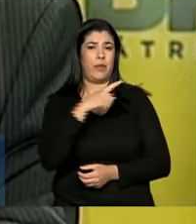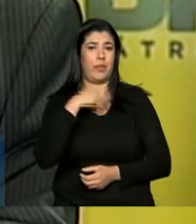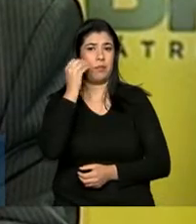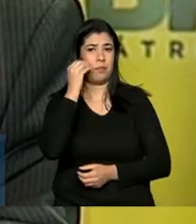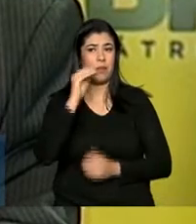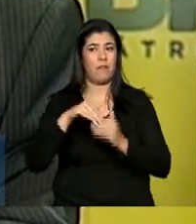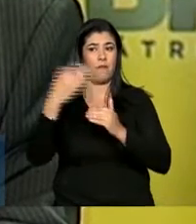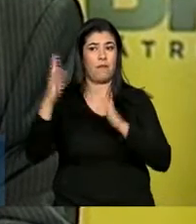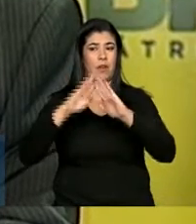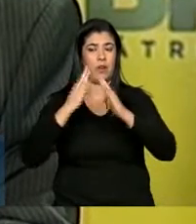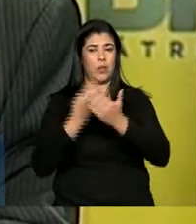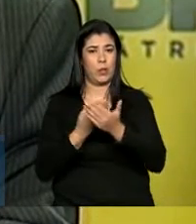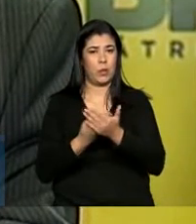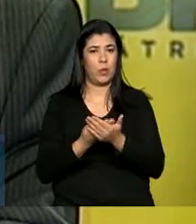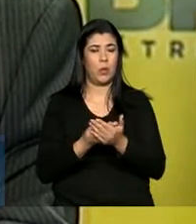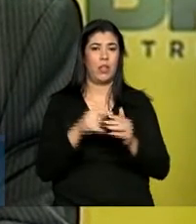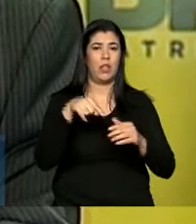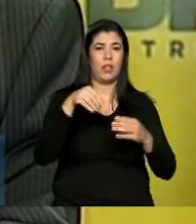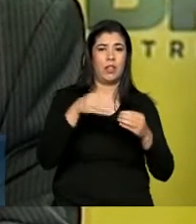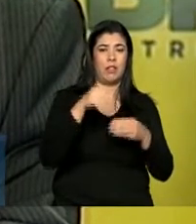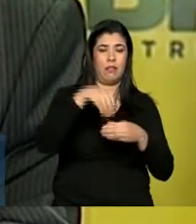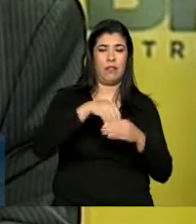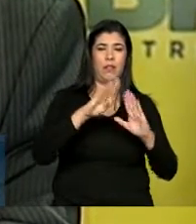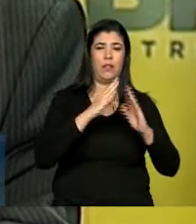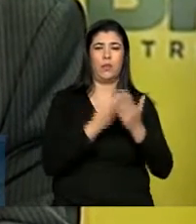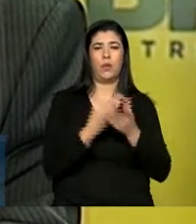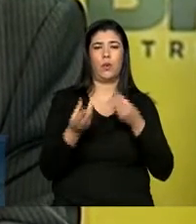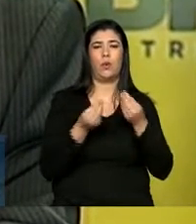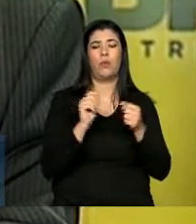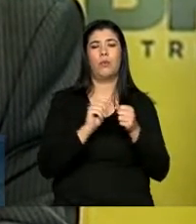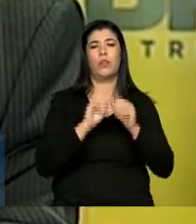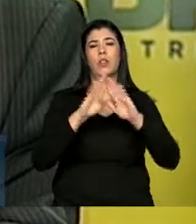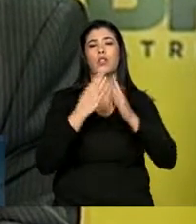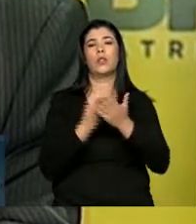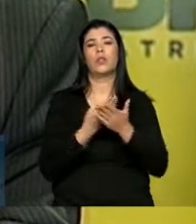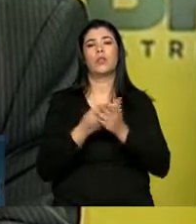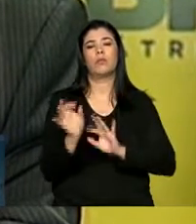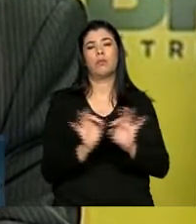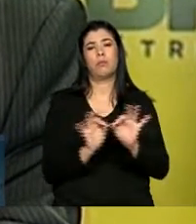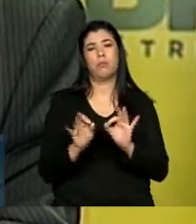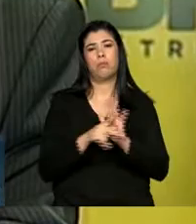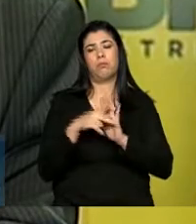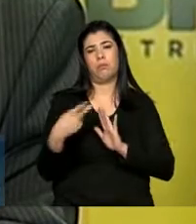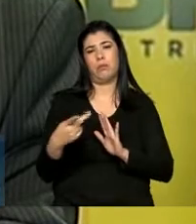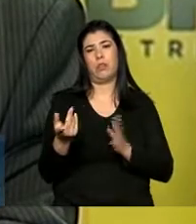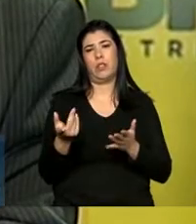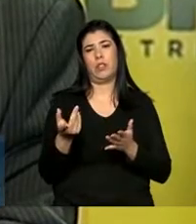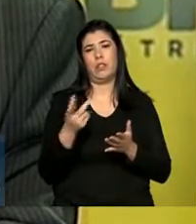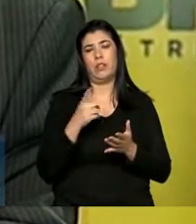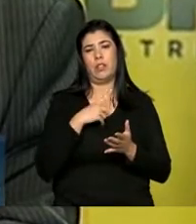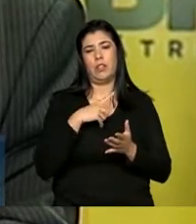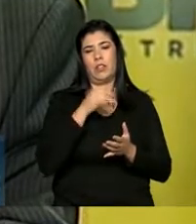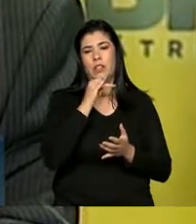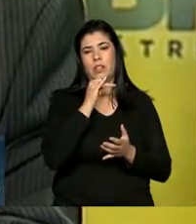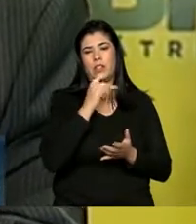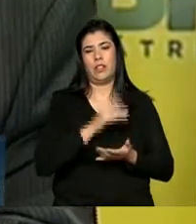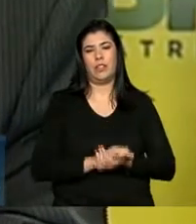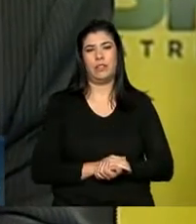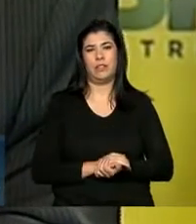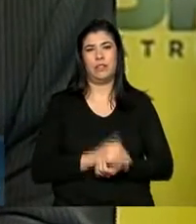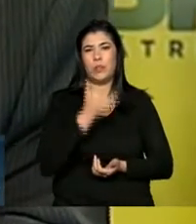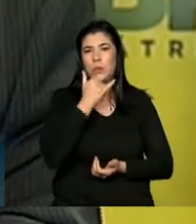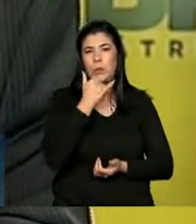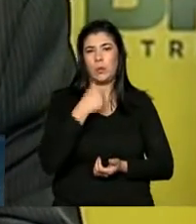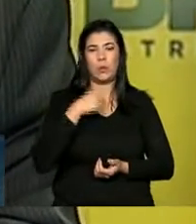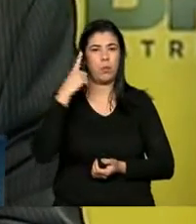ver exatamente qual é o efeito escola. O que a escola efetivamente faz isso? Temos uma verdadeira escola de samba ali